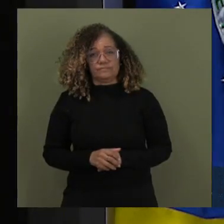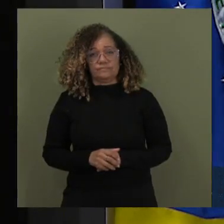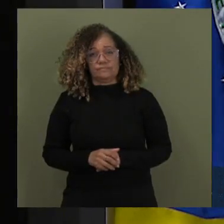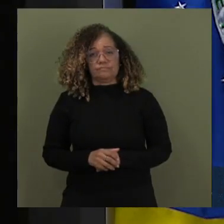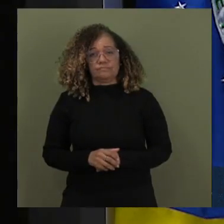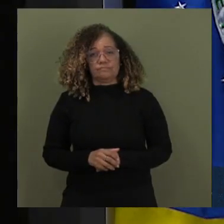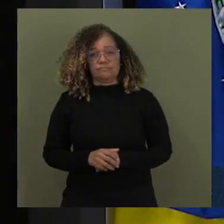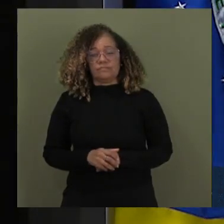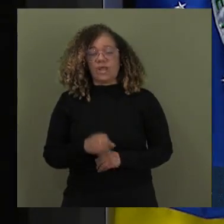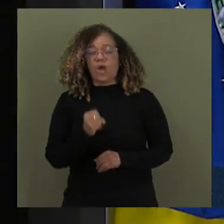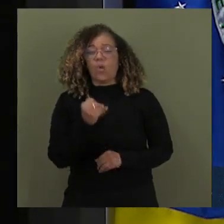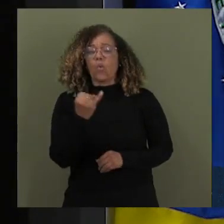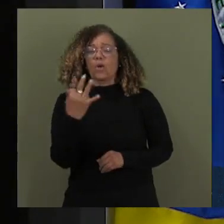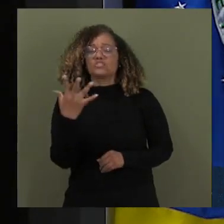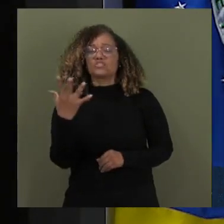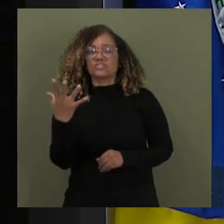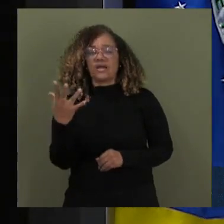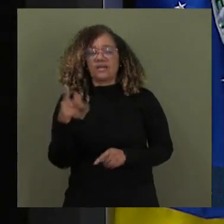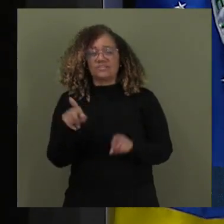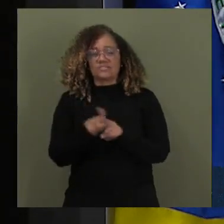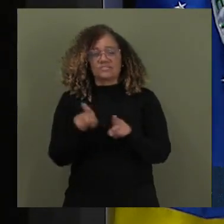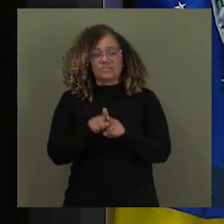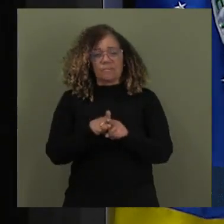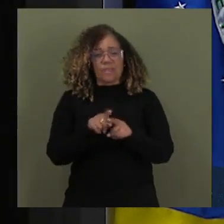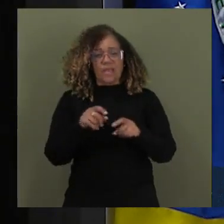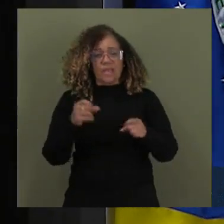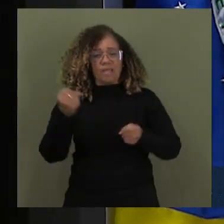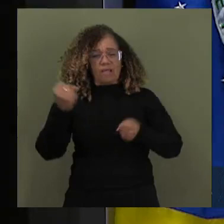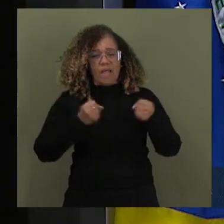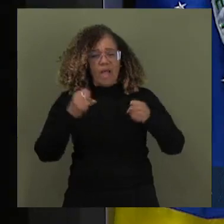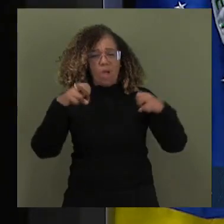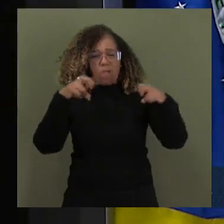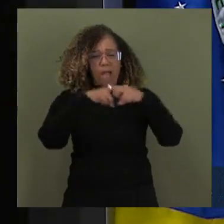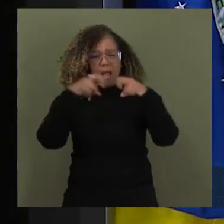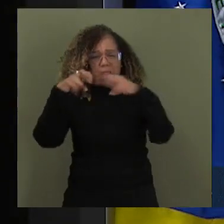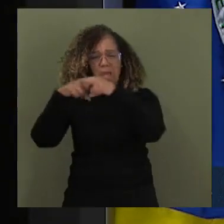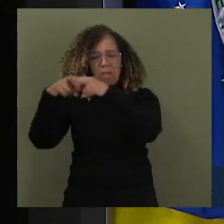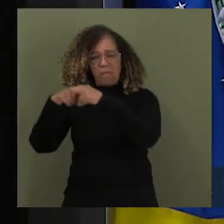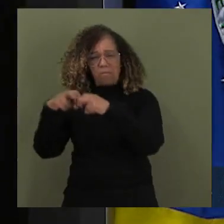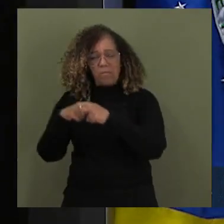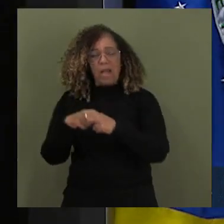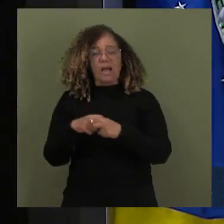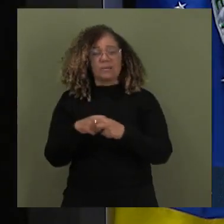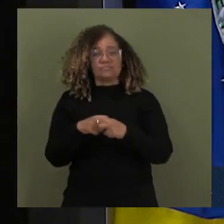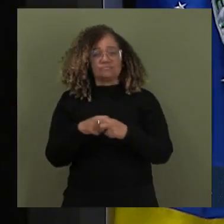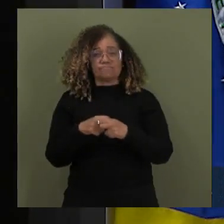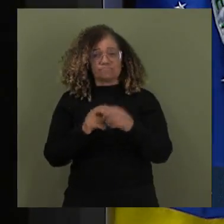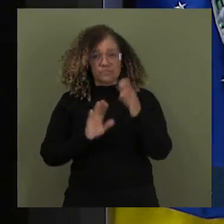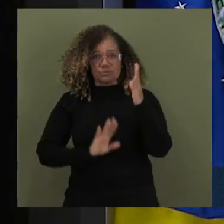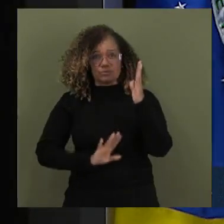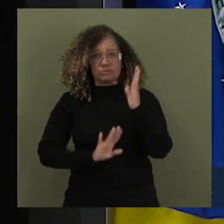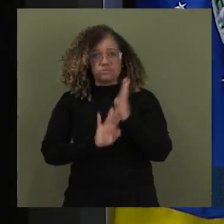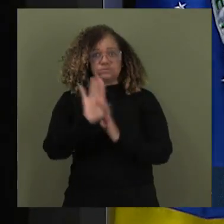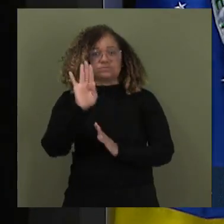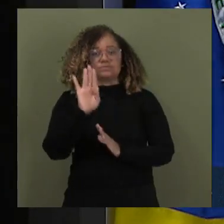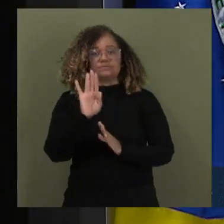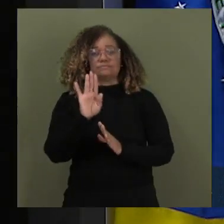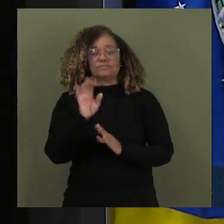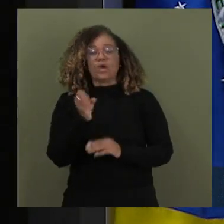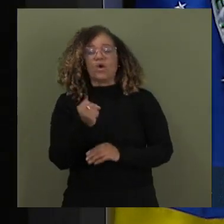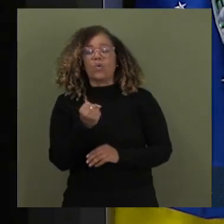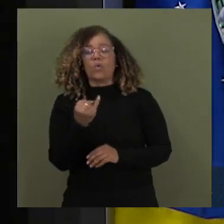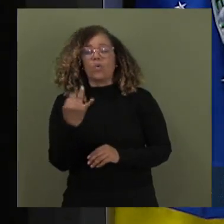Rapaz, a quantidade de acidentes de trânsito, tem matérias internacionais sobre isso que aumentaram. A quantidade de